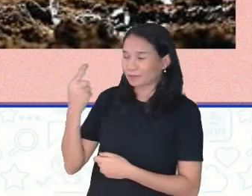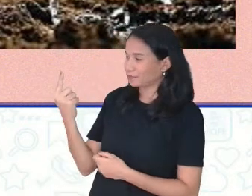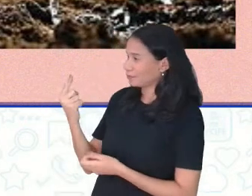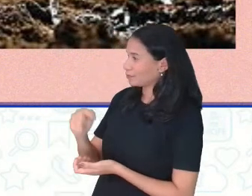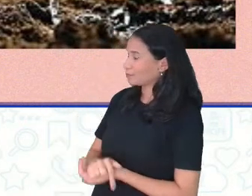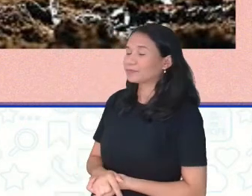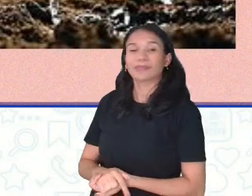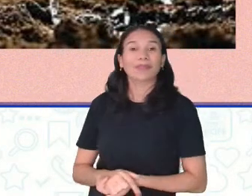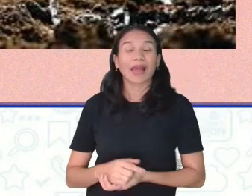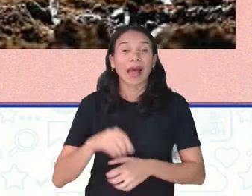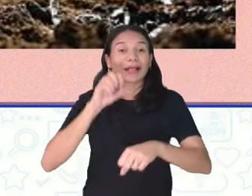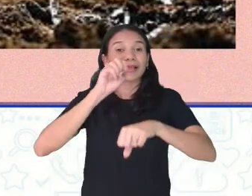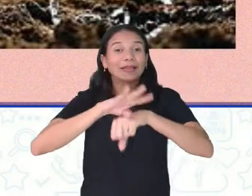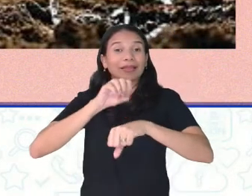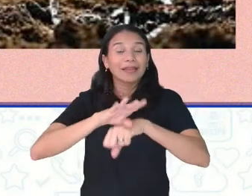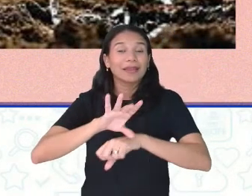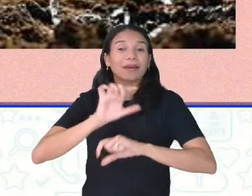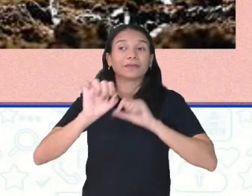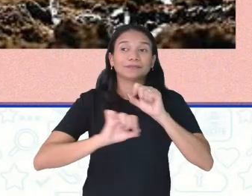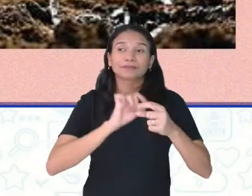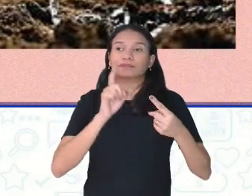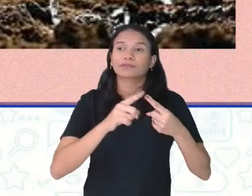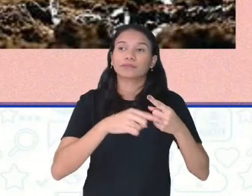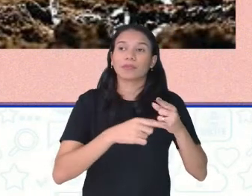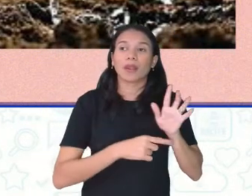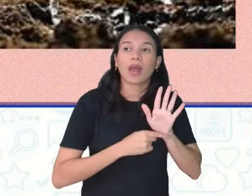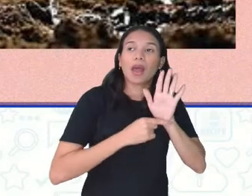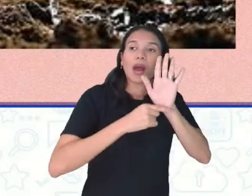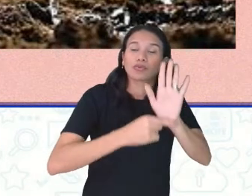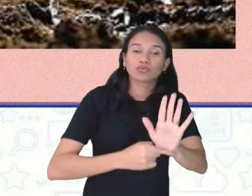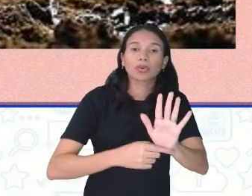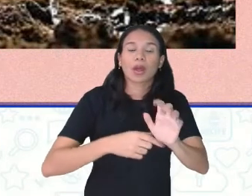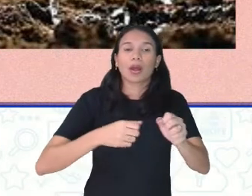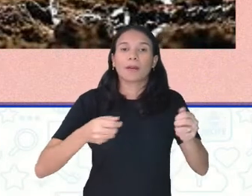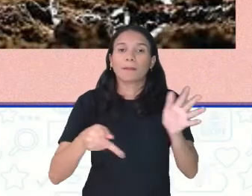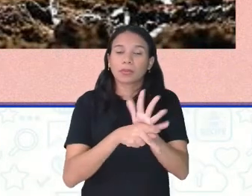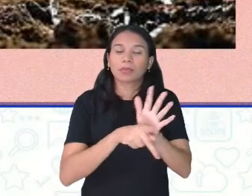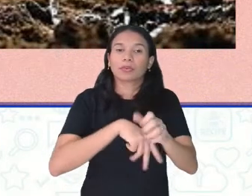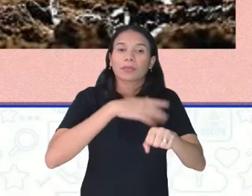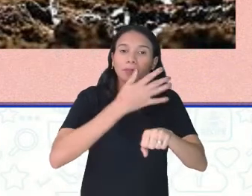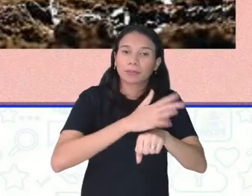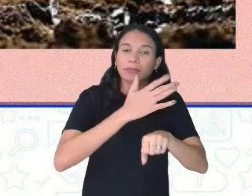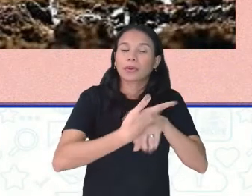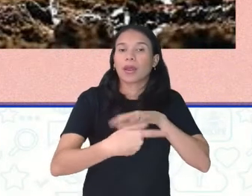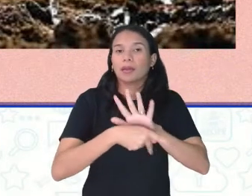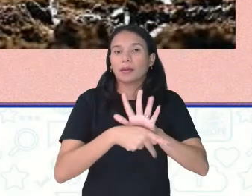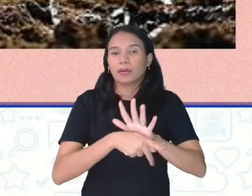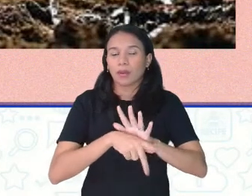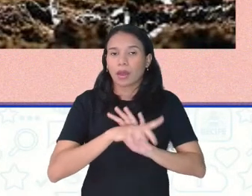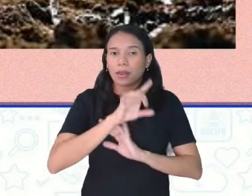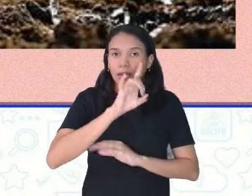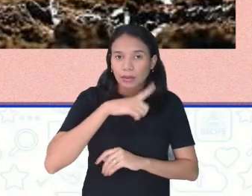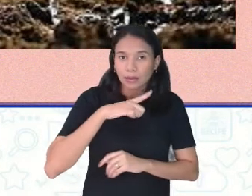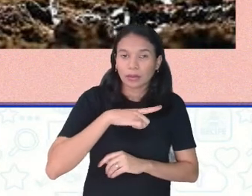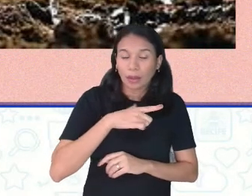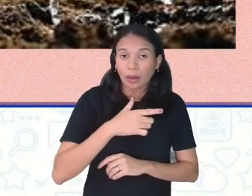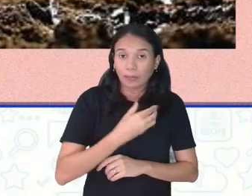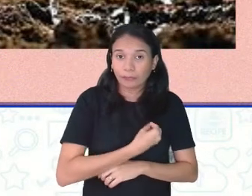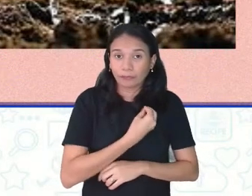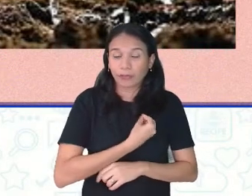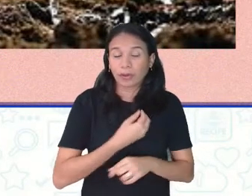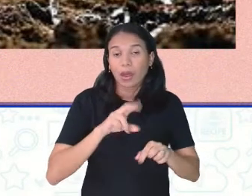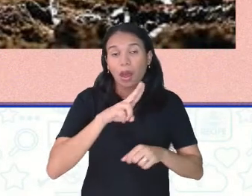vocês algumas dicas, como da cooperação no agir, né? Tanto em relação à instituição